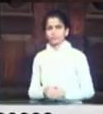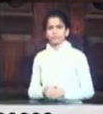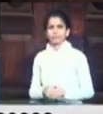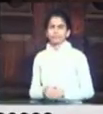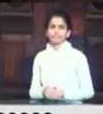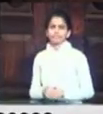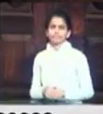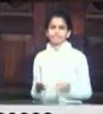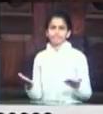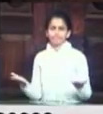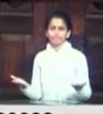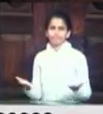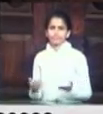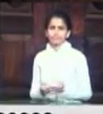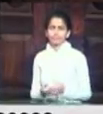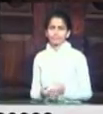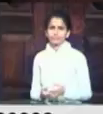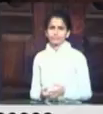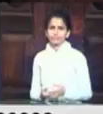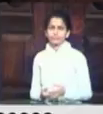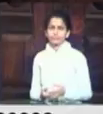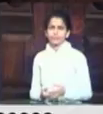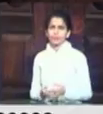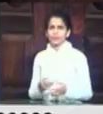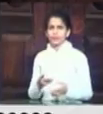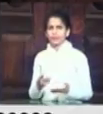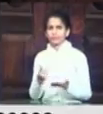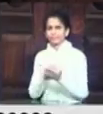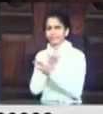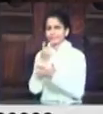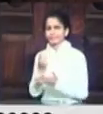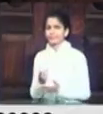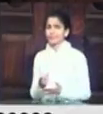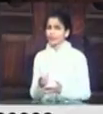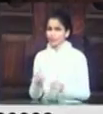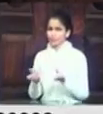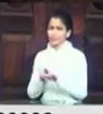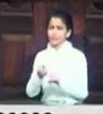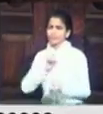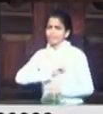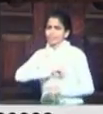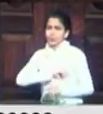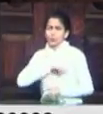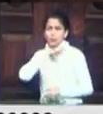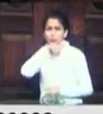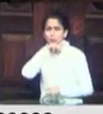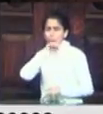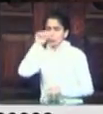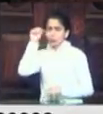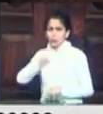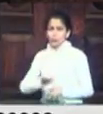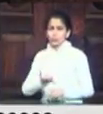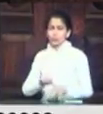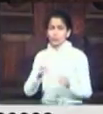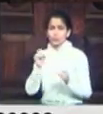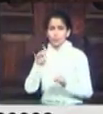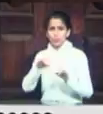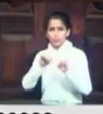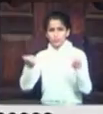de, vamos fazer um equívoco, é de uma perversidade. Não é nem pacote só de